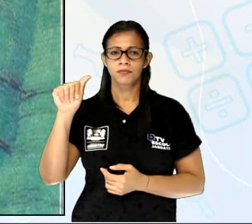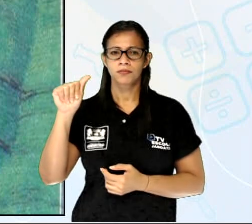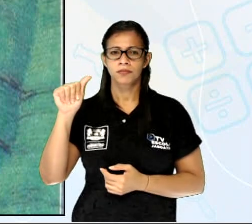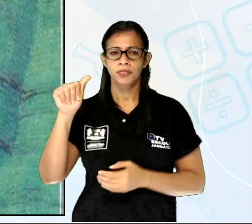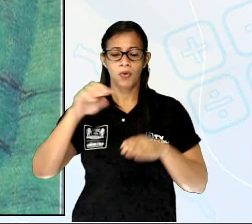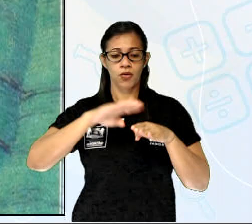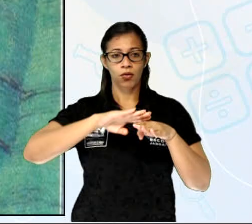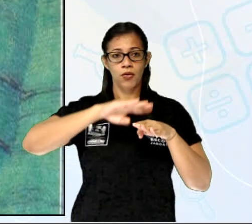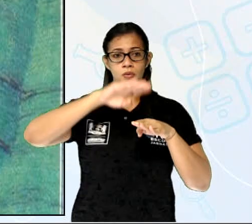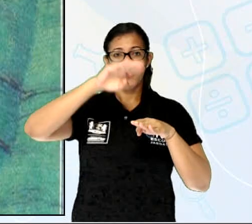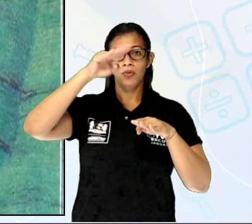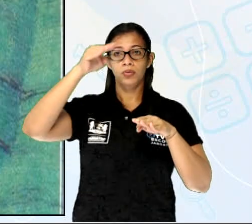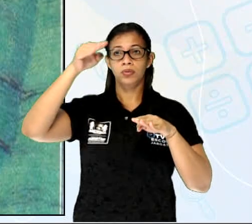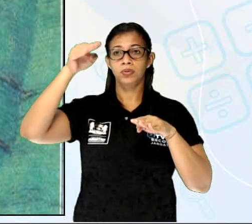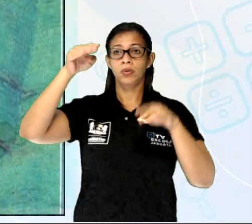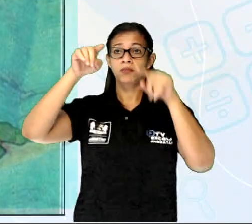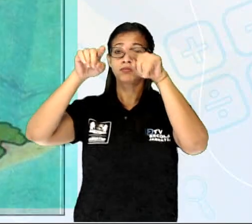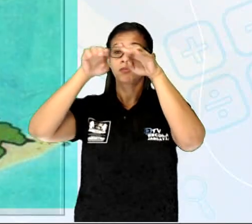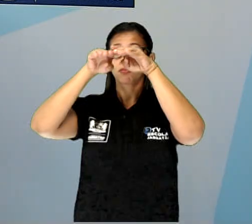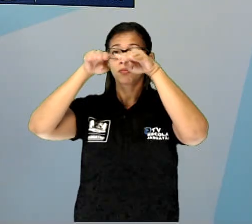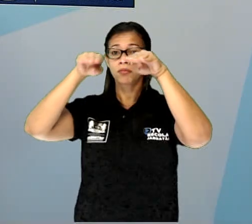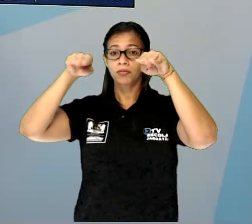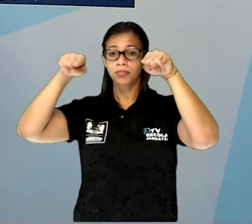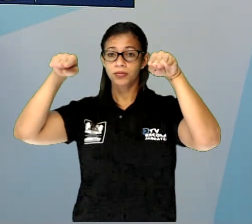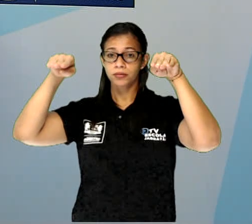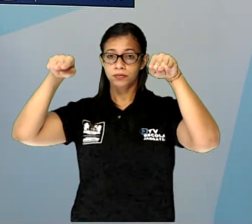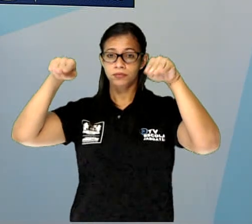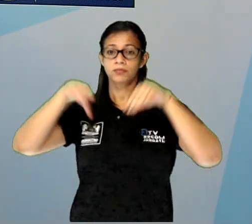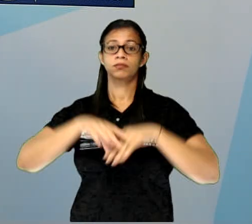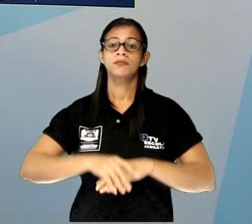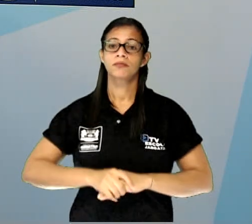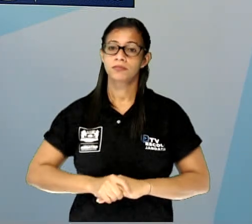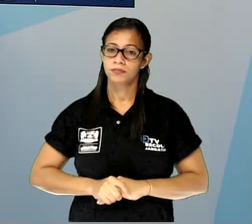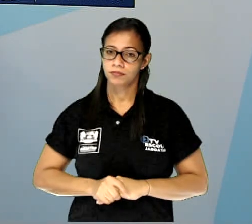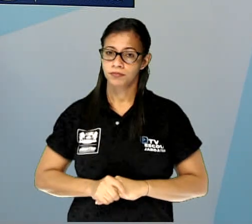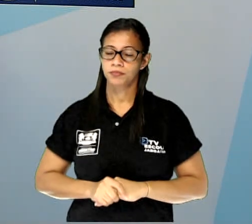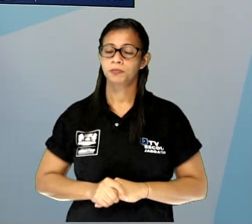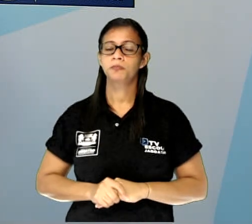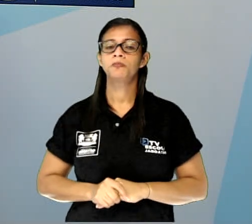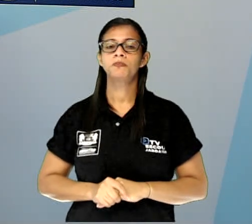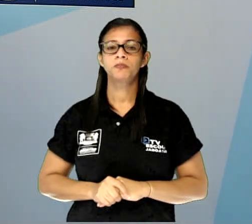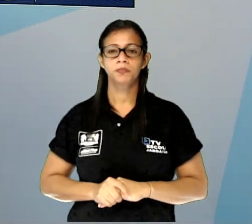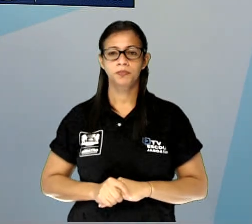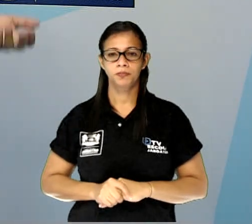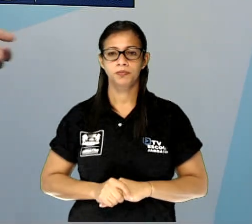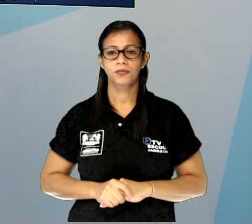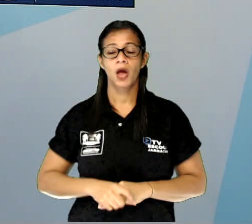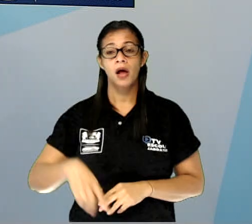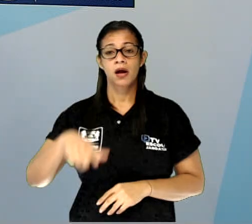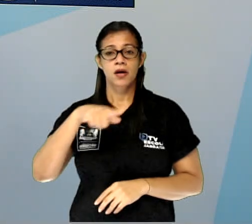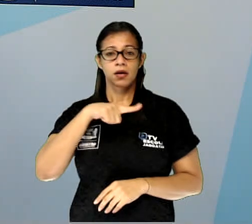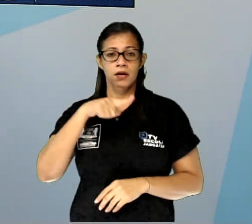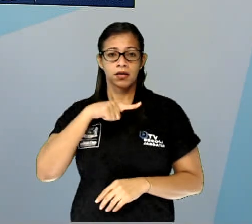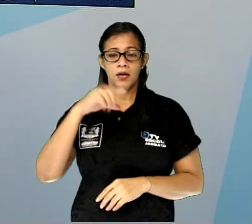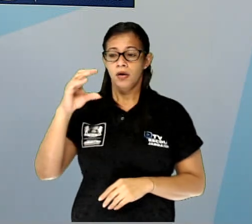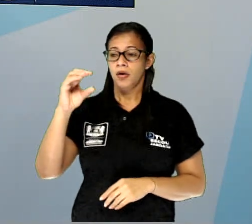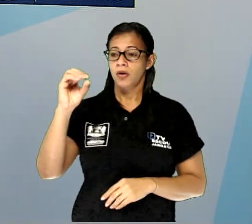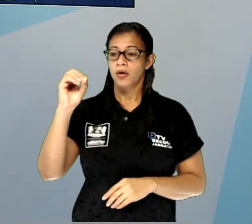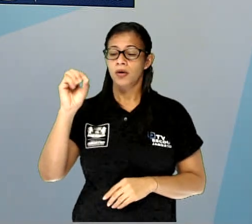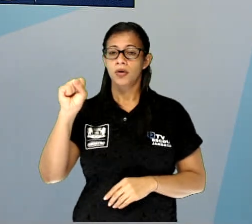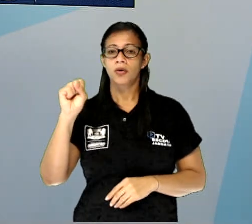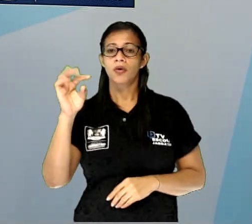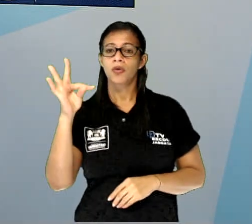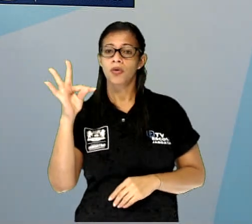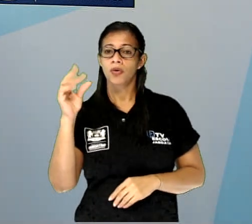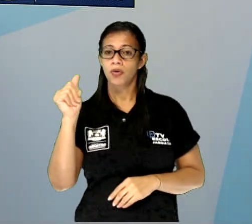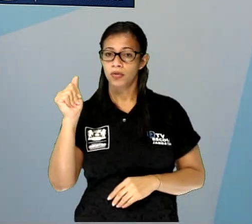é plano. Tá bom? Quando a gente olha para a costa, na nossa costa ou em outras costas, nós vamos